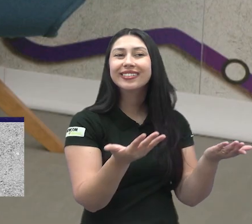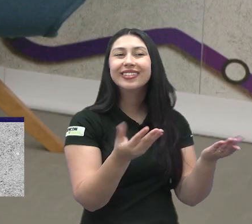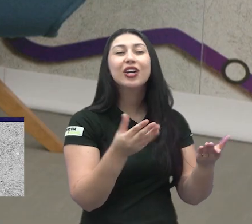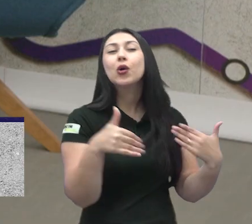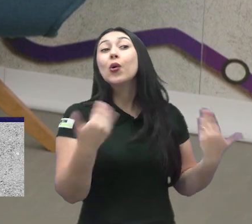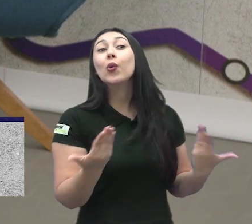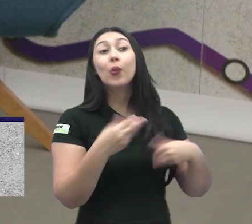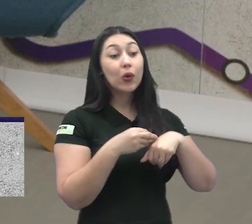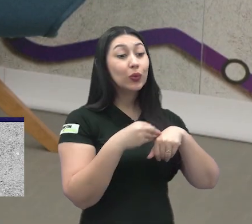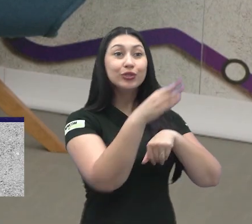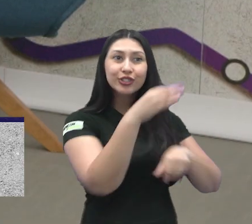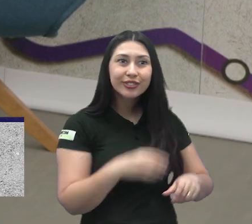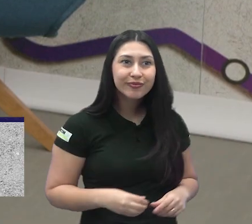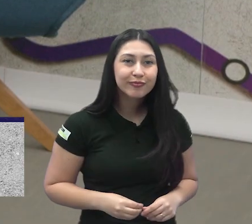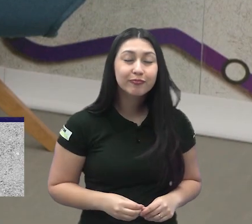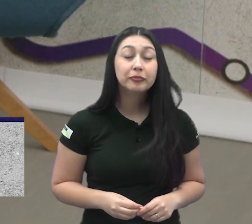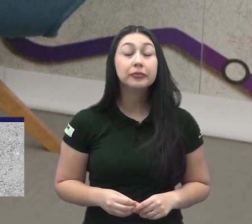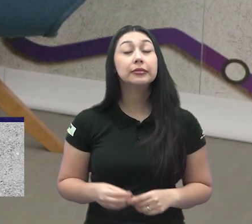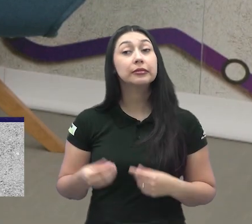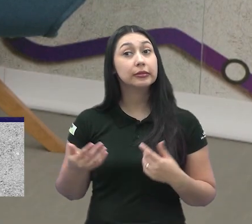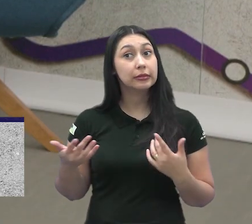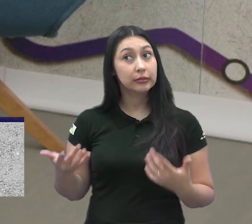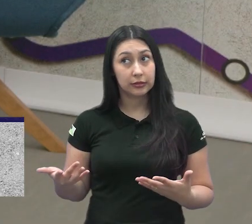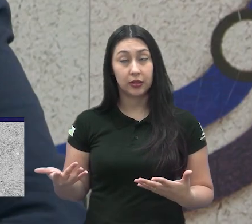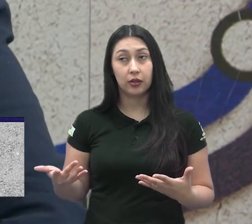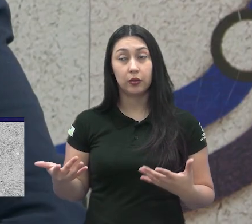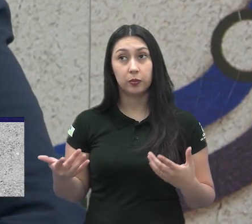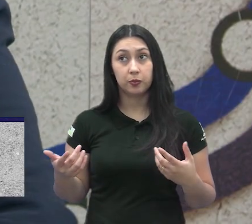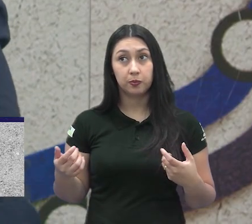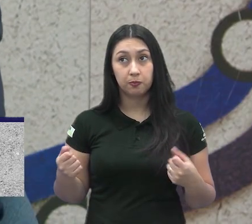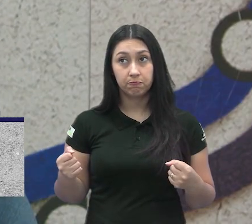dicas você dá para essas pessoas? Olha,